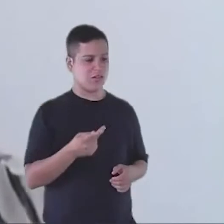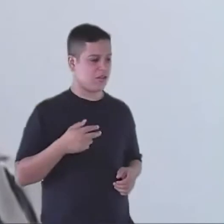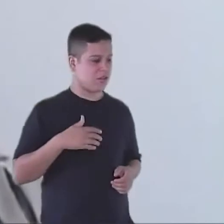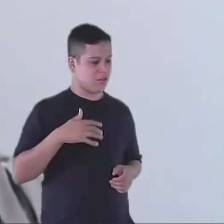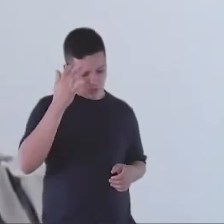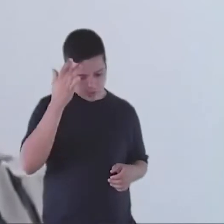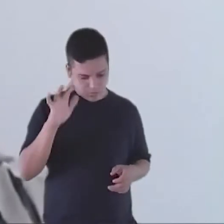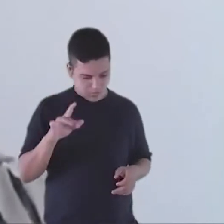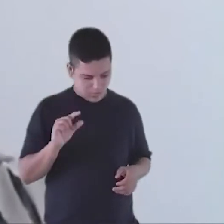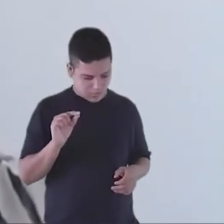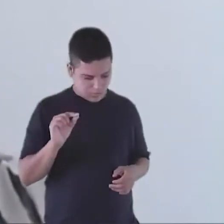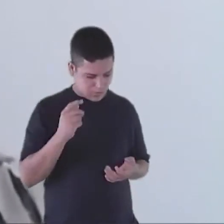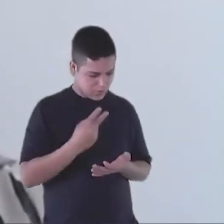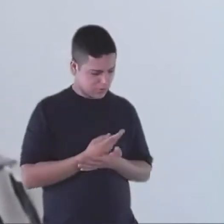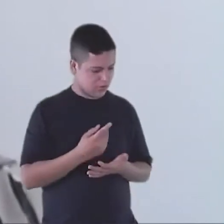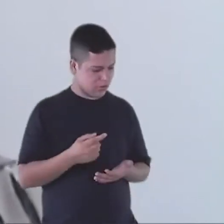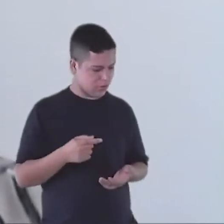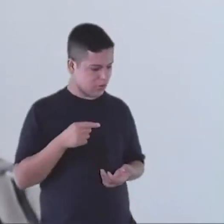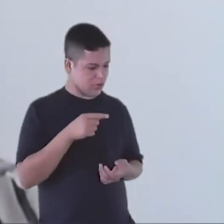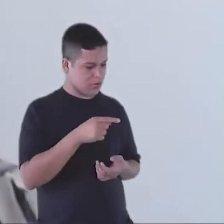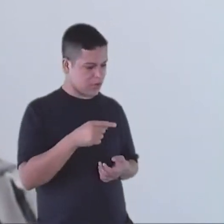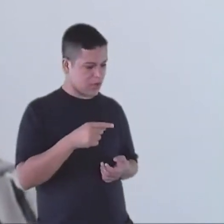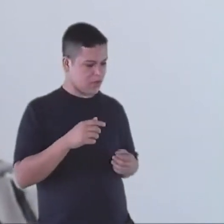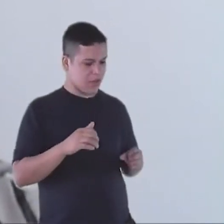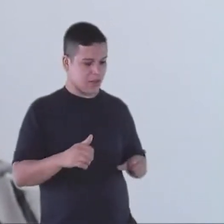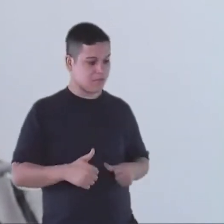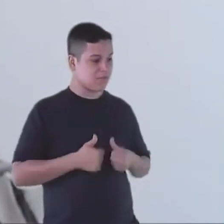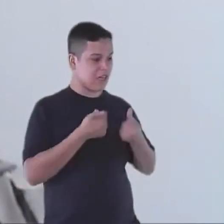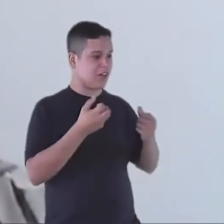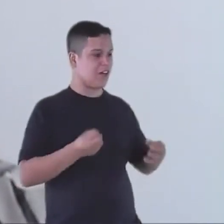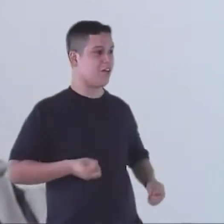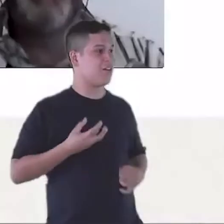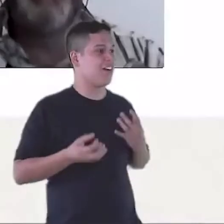o que aconteceu, mas são teus melhores poemas.